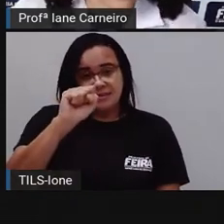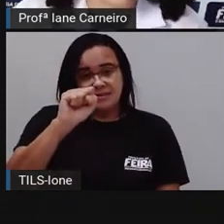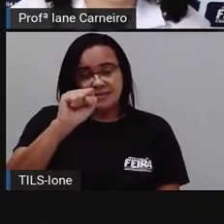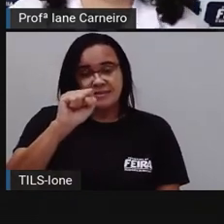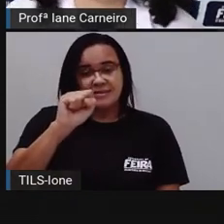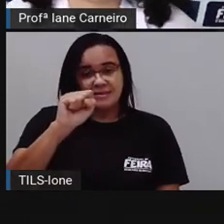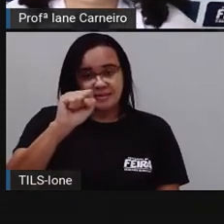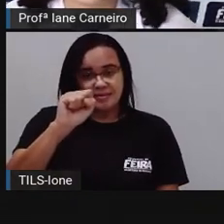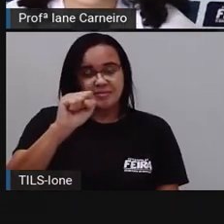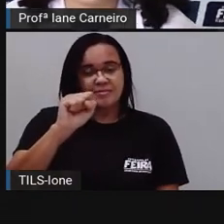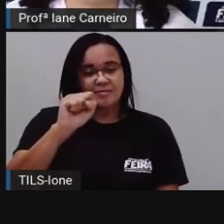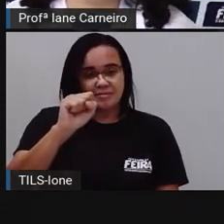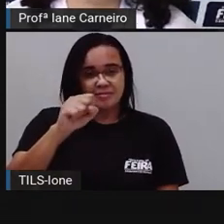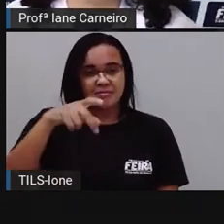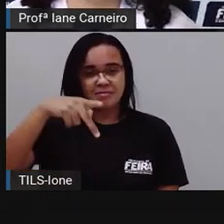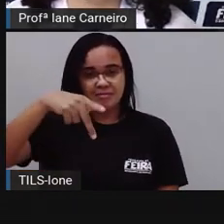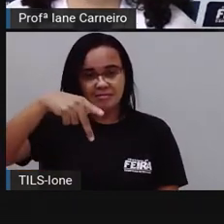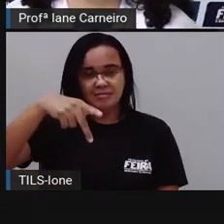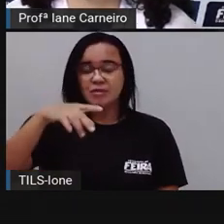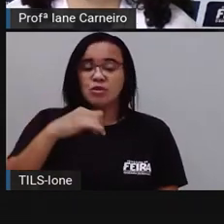ó. Ra.